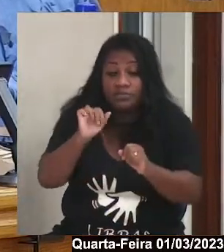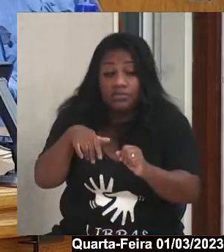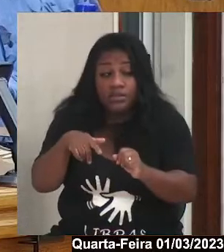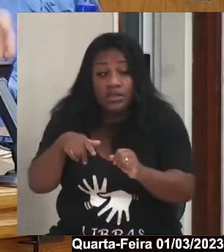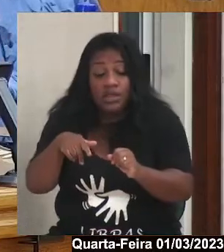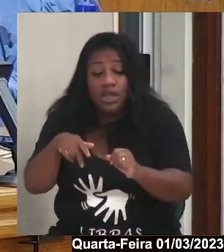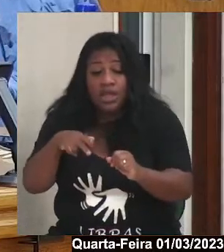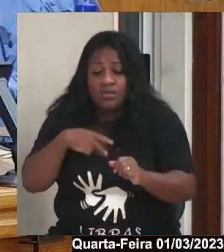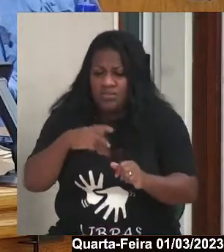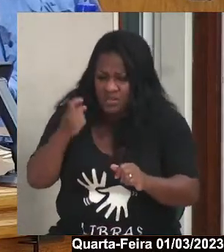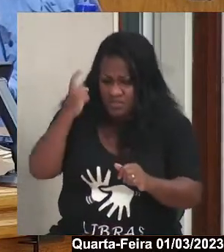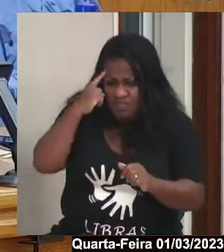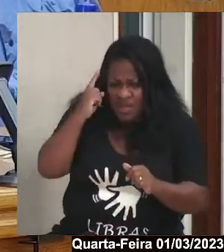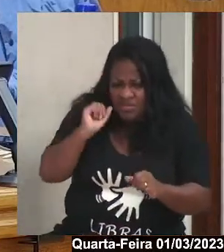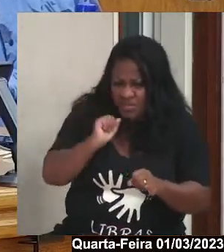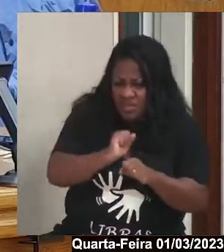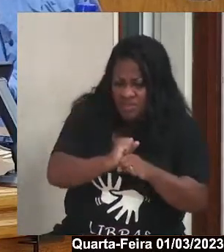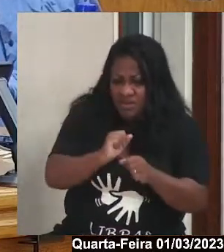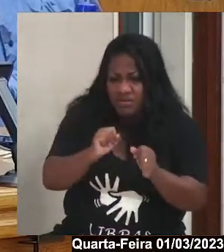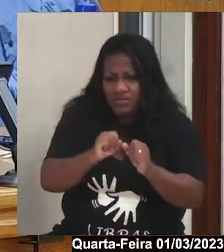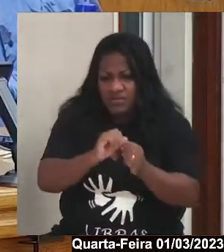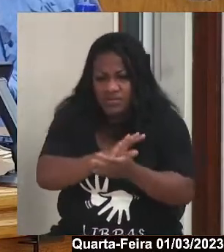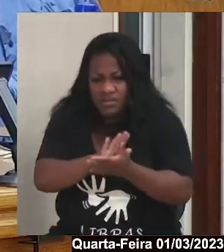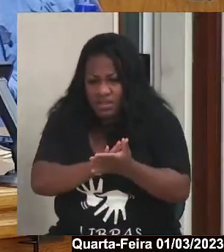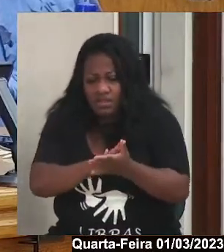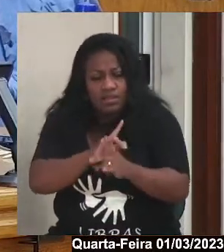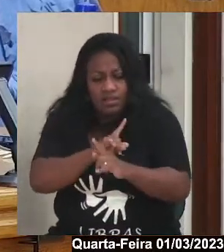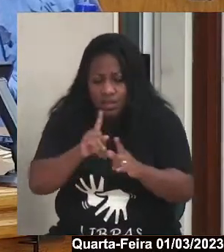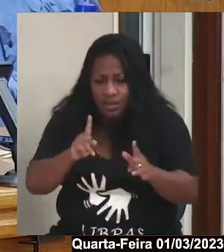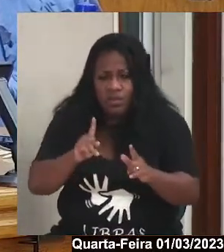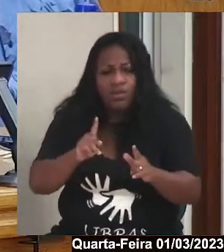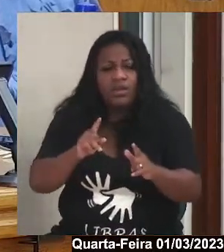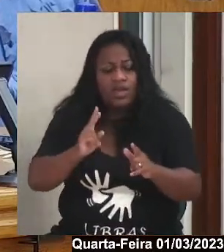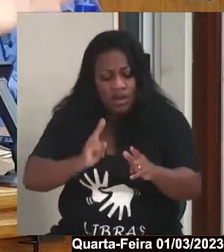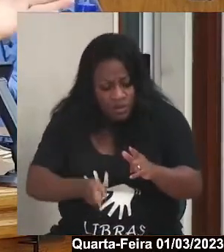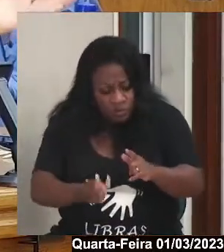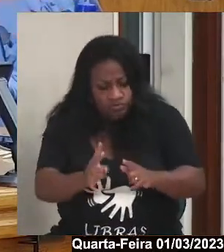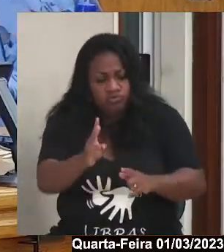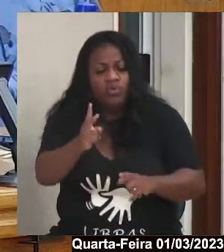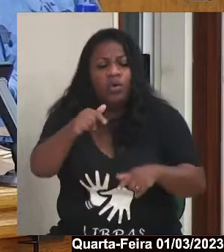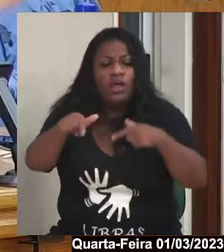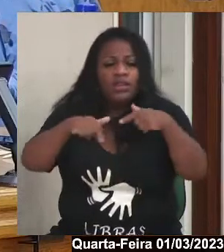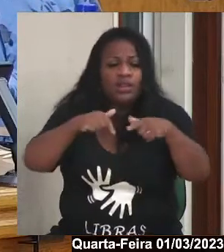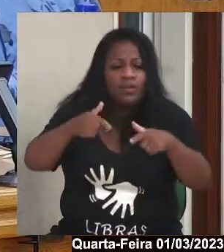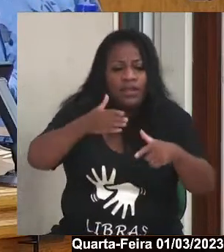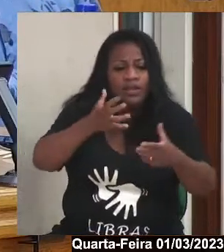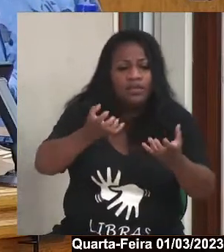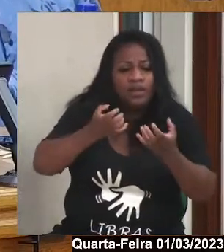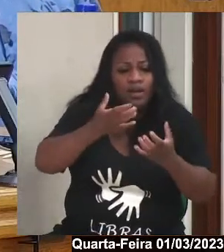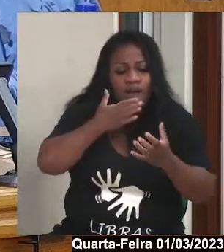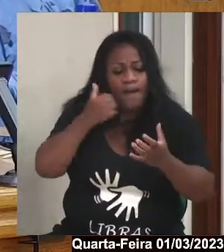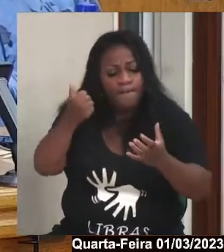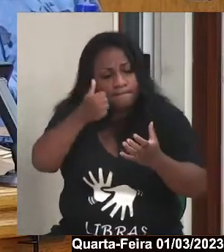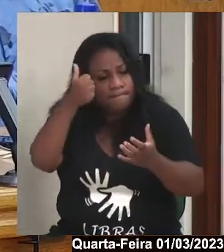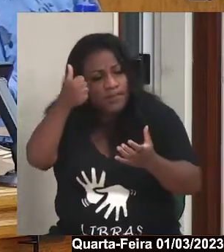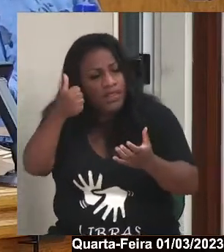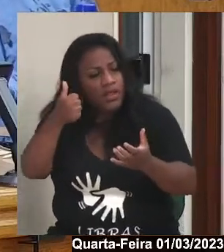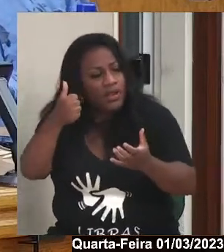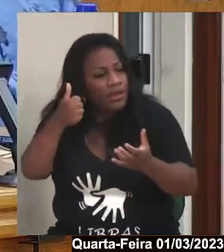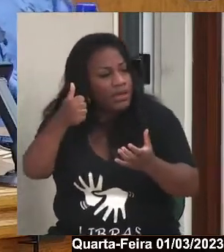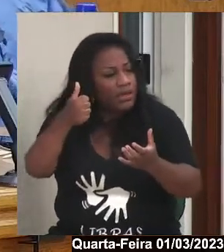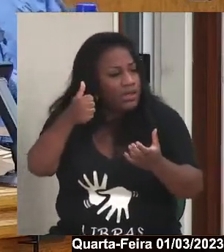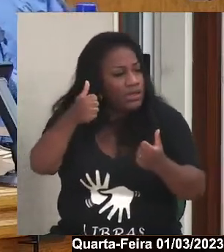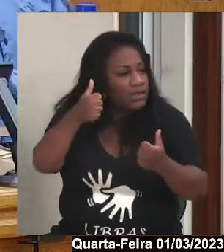porque ele não deixou de lado. E o que o presidente disse aqui ainda há pouco, é bem verdade, presidente. Conselheiro